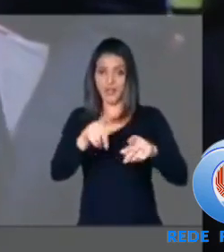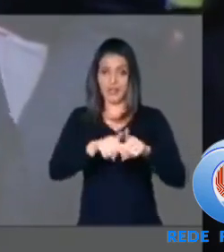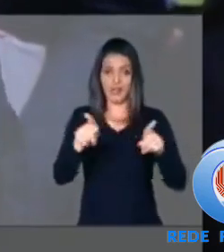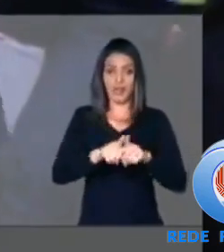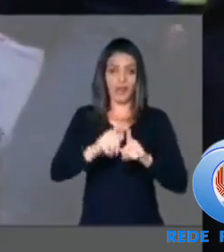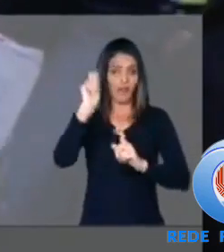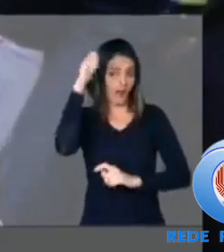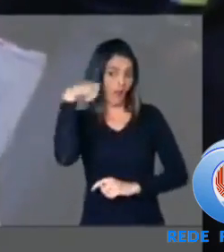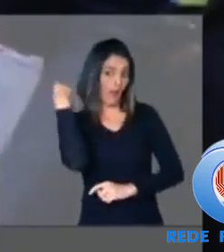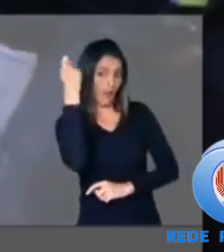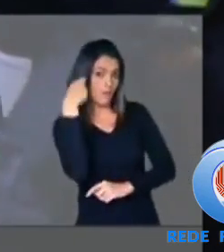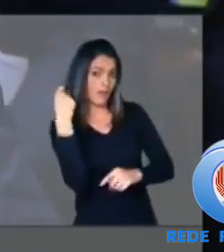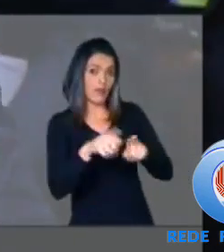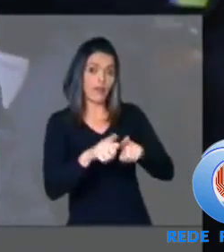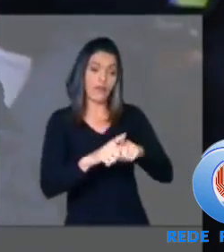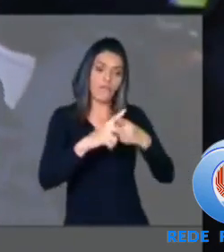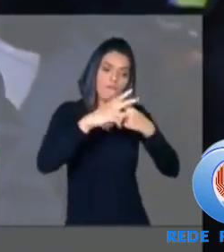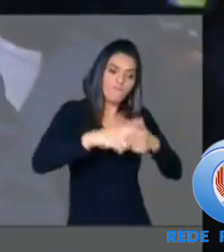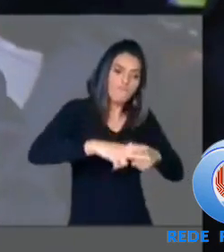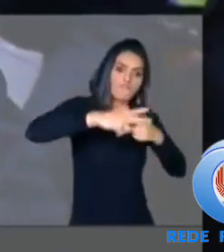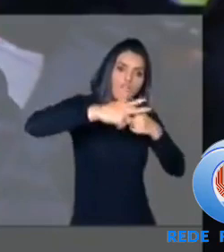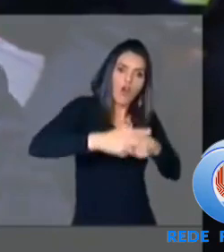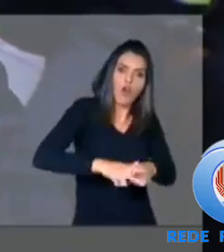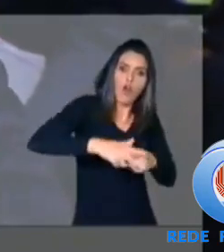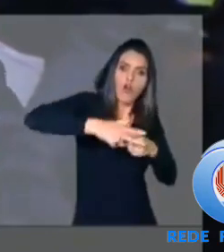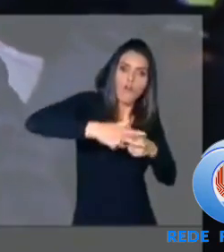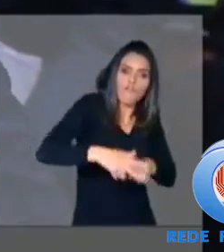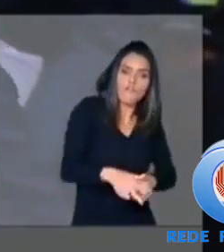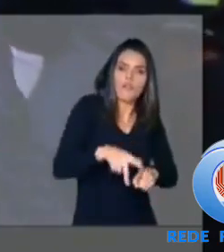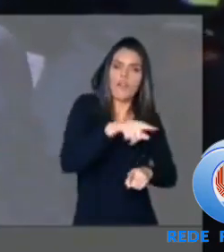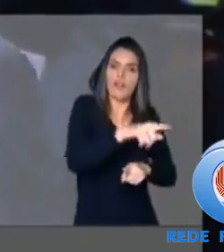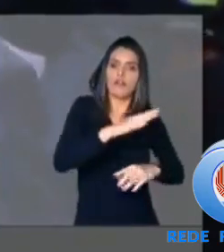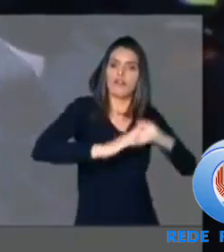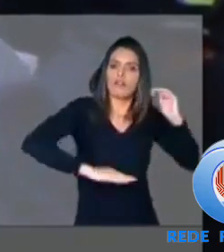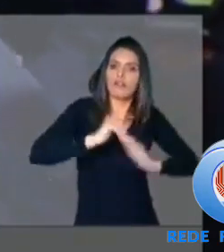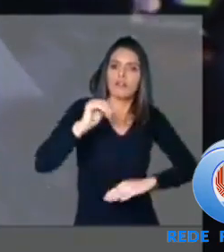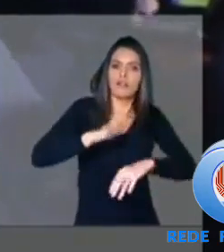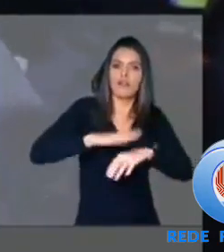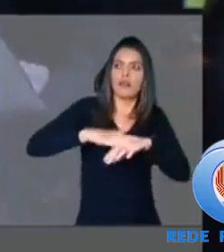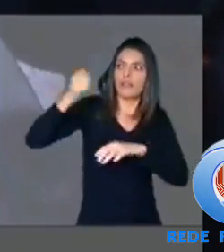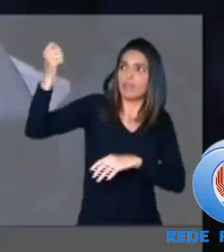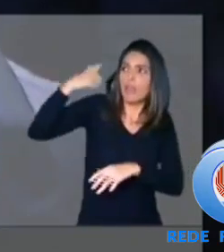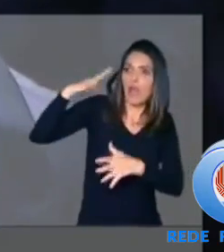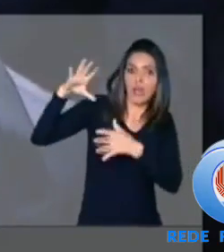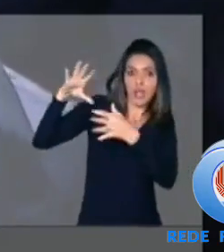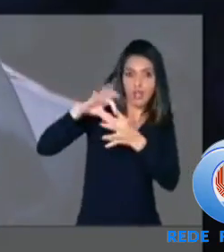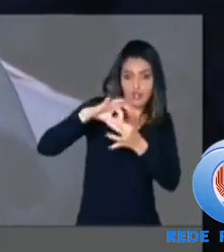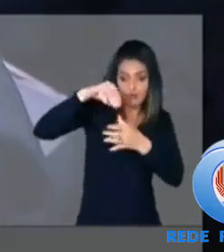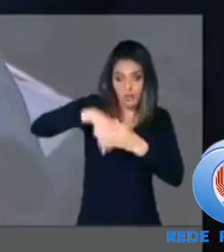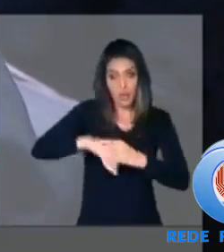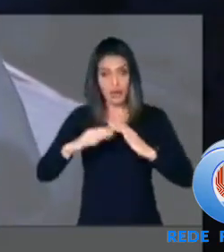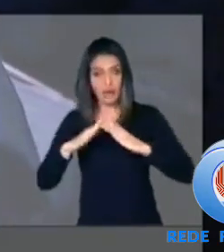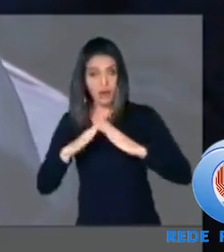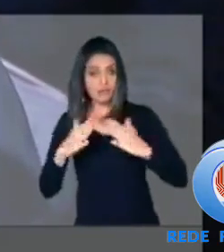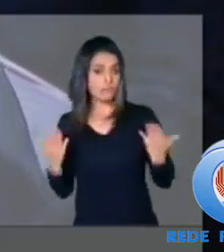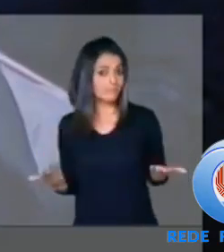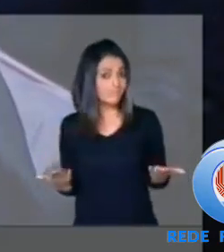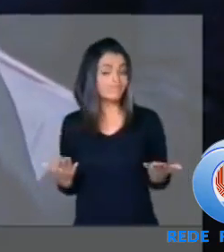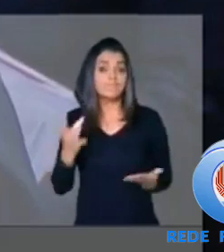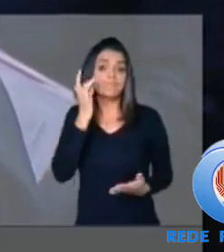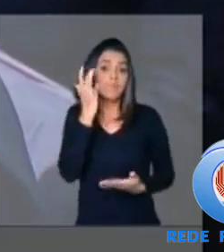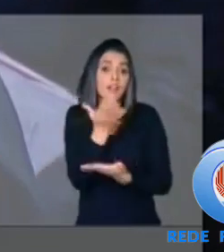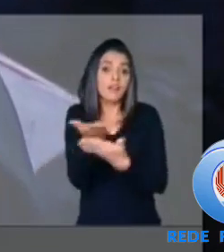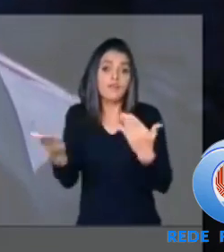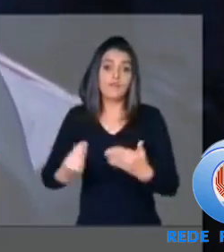uma oficina de qualquer atividade inerente ao seu talento dentro da sua própria casa. Esta